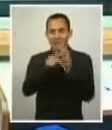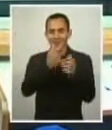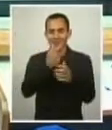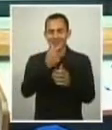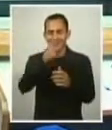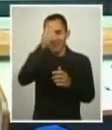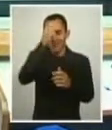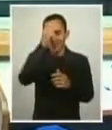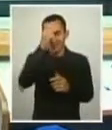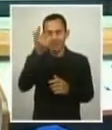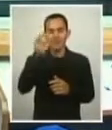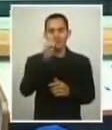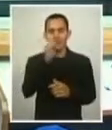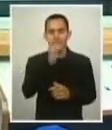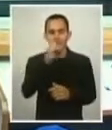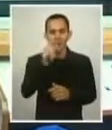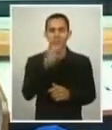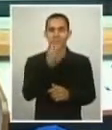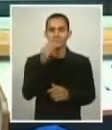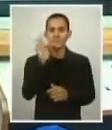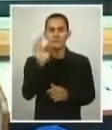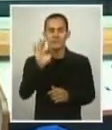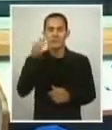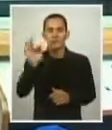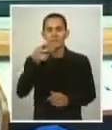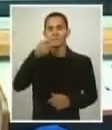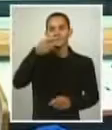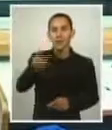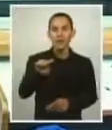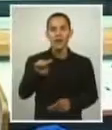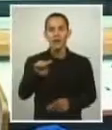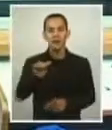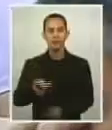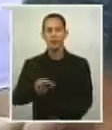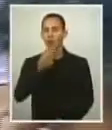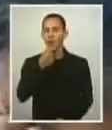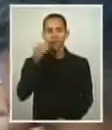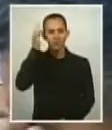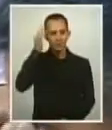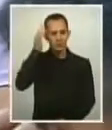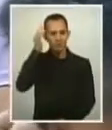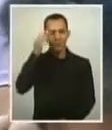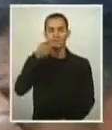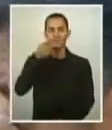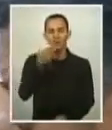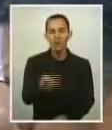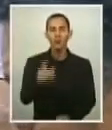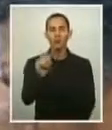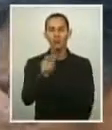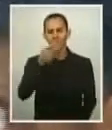parler em francês é o que falar diria Fit esse filósofo corintiano contemporâneo